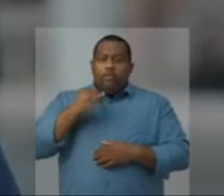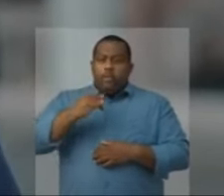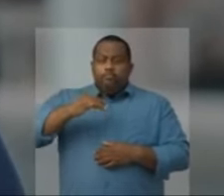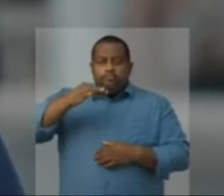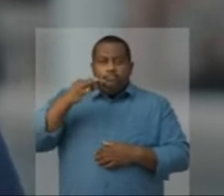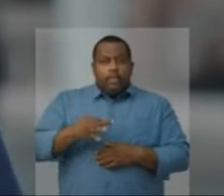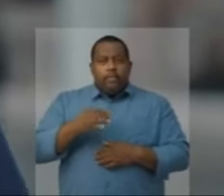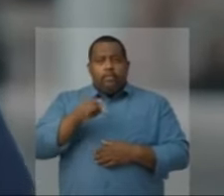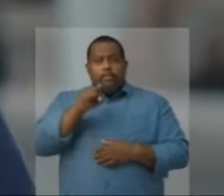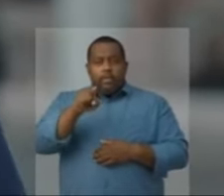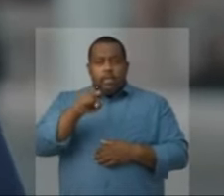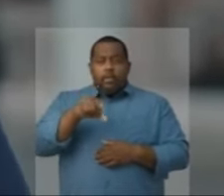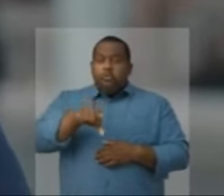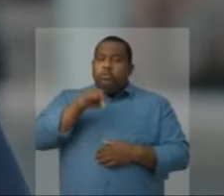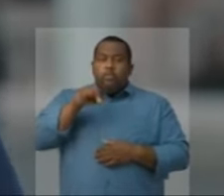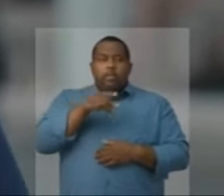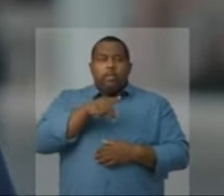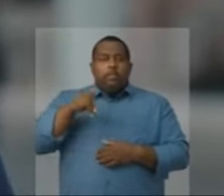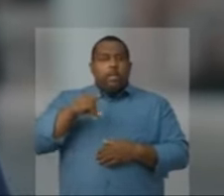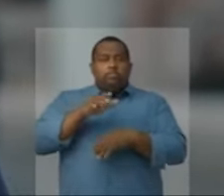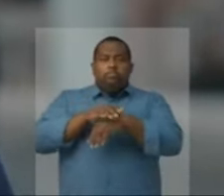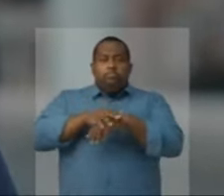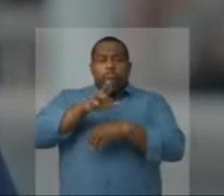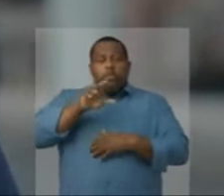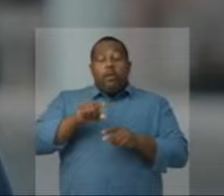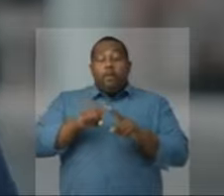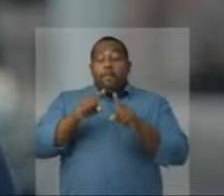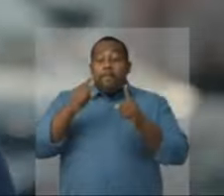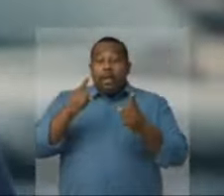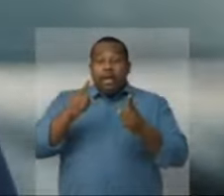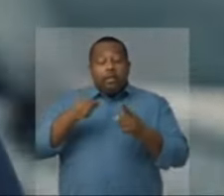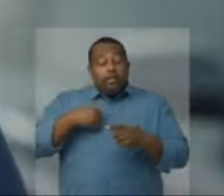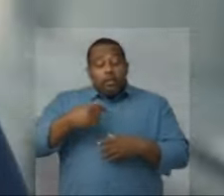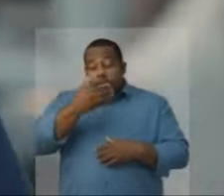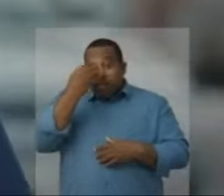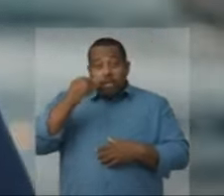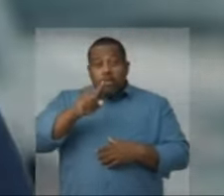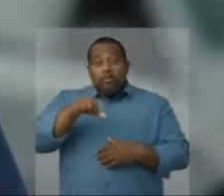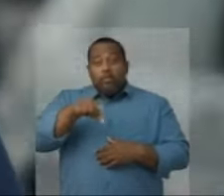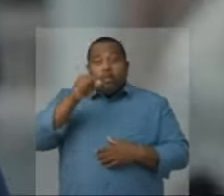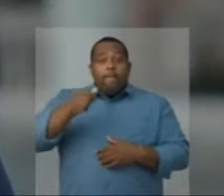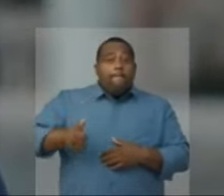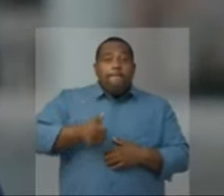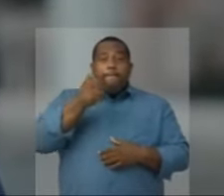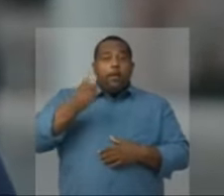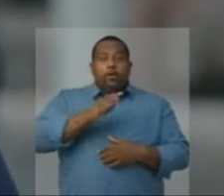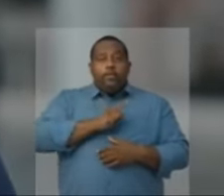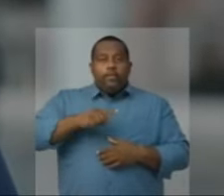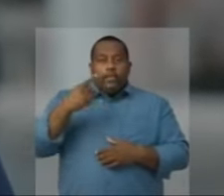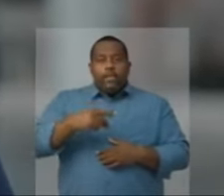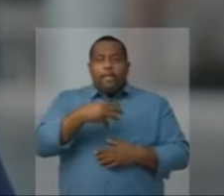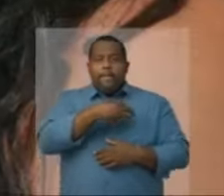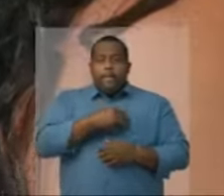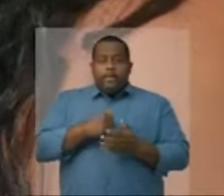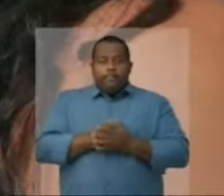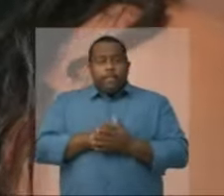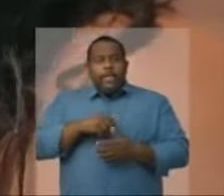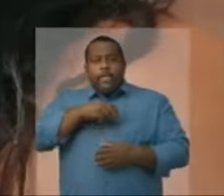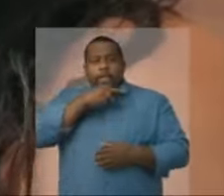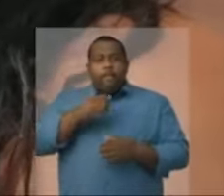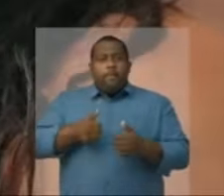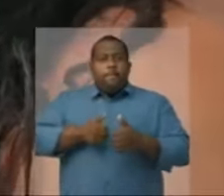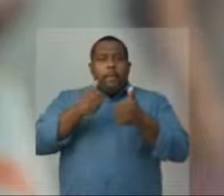você: escolha o presidente que você quiser, mas não abra mão de escolher o melhor governador para a Bahia. Neto é